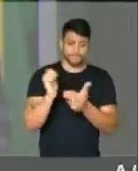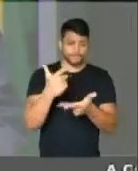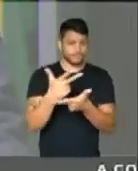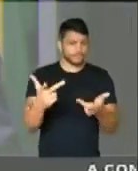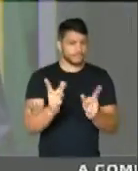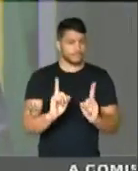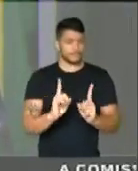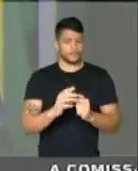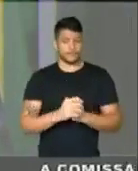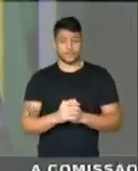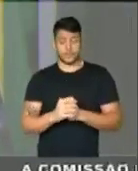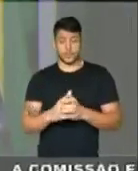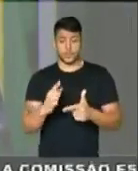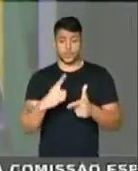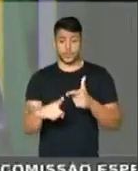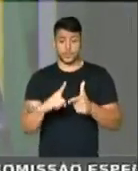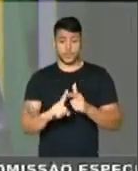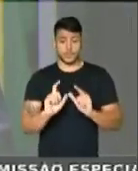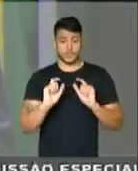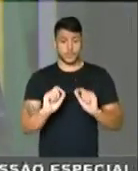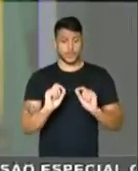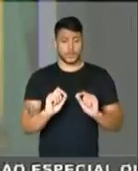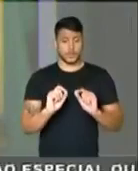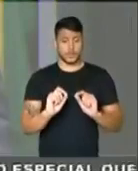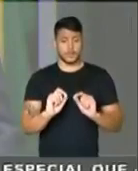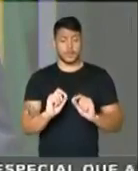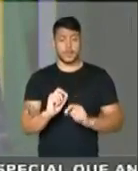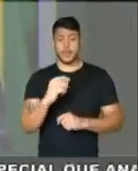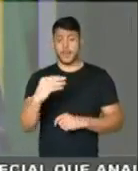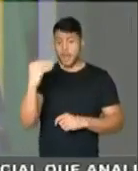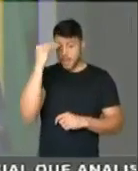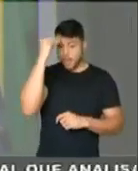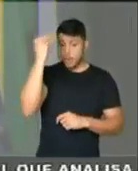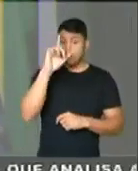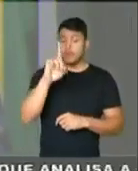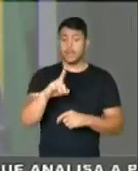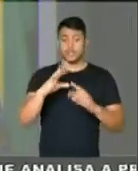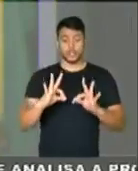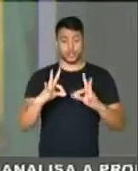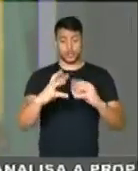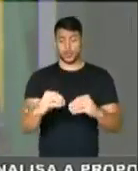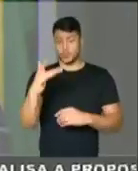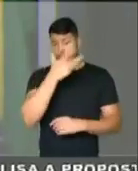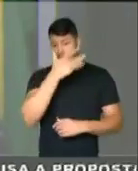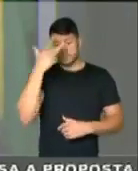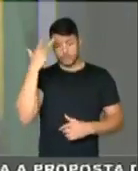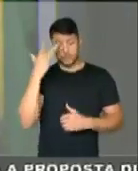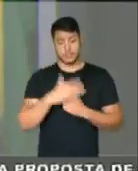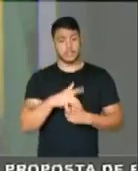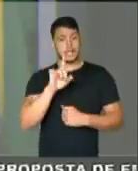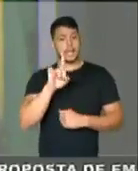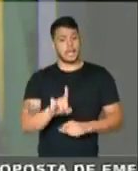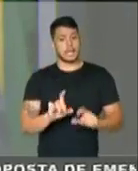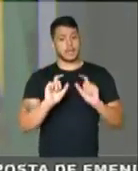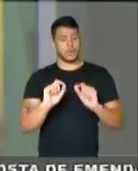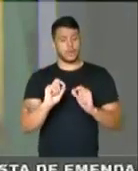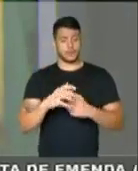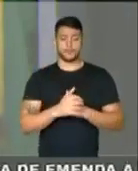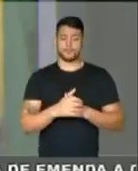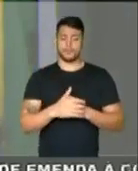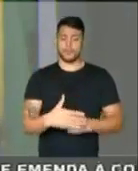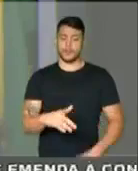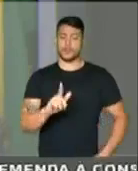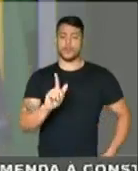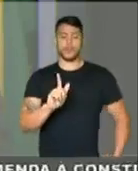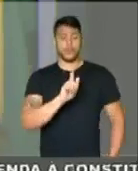A discussão não é de quem é a culpa. A culpa, evidentemente, são de todos, são dos governadores, é